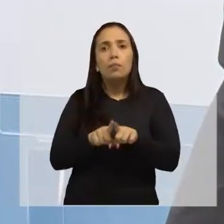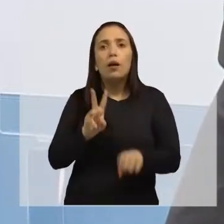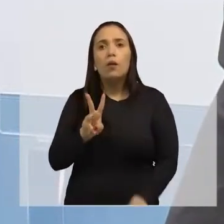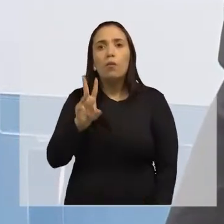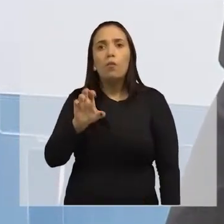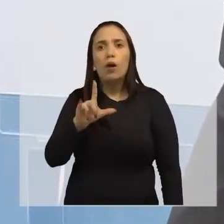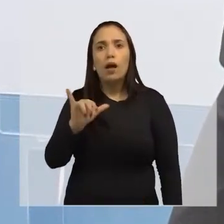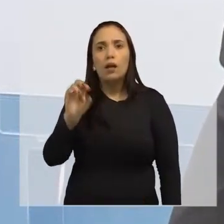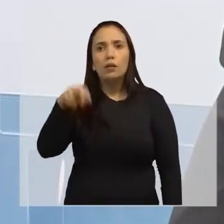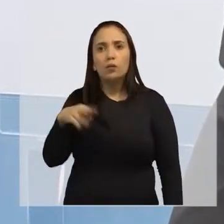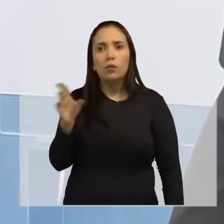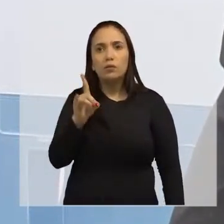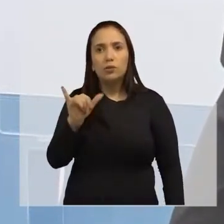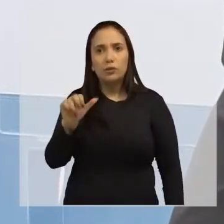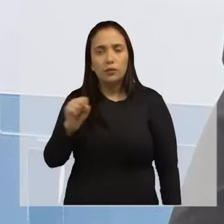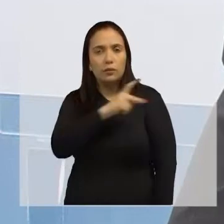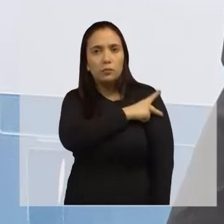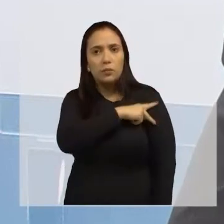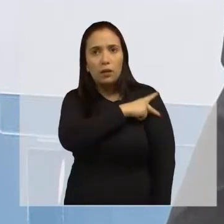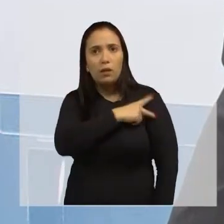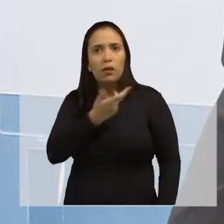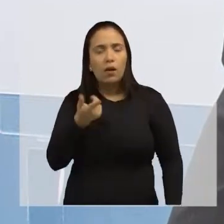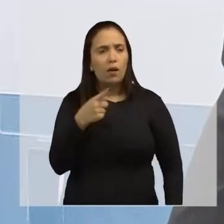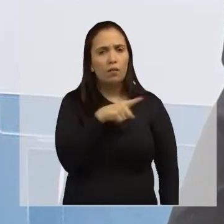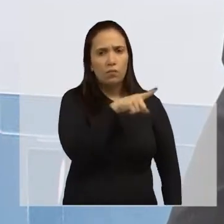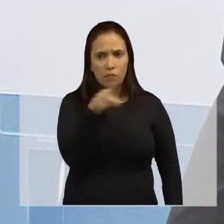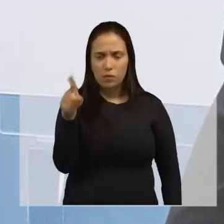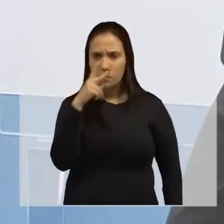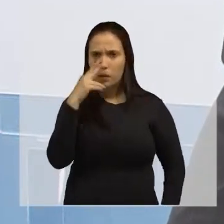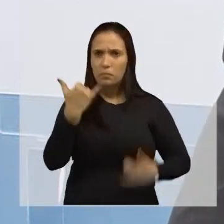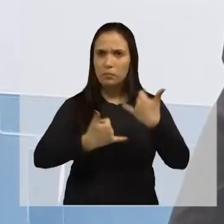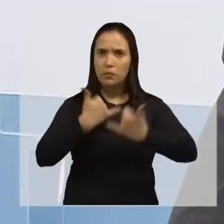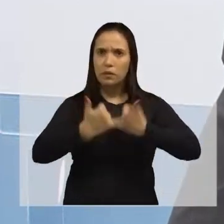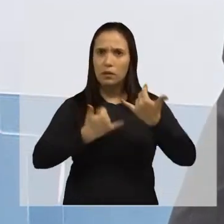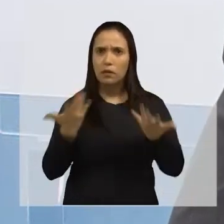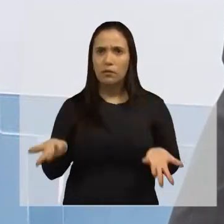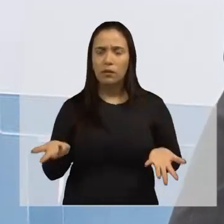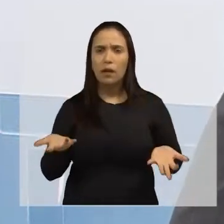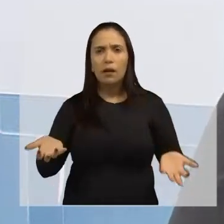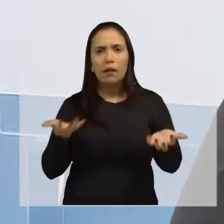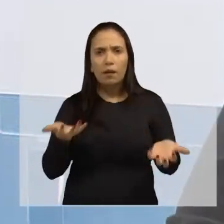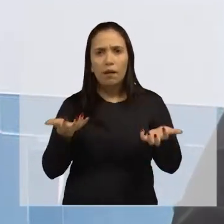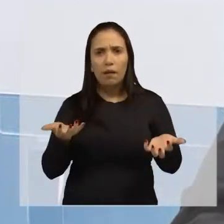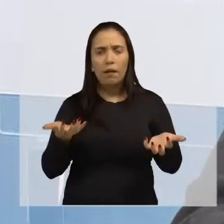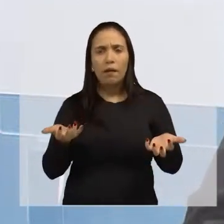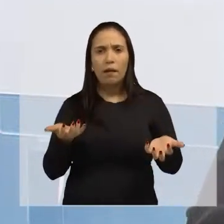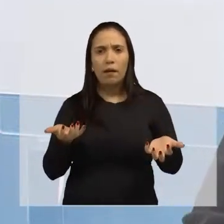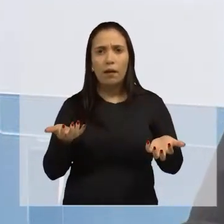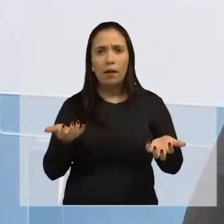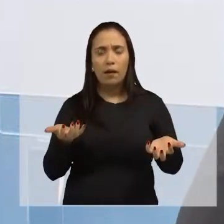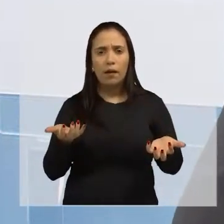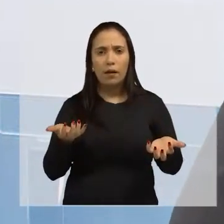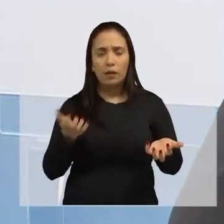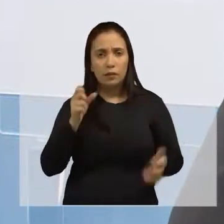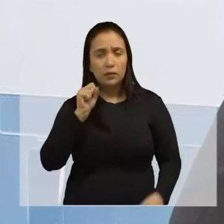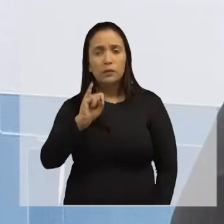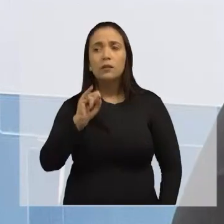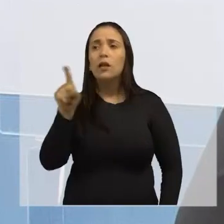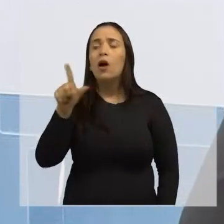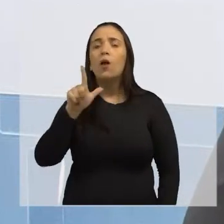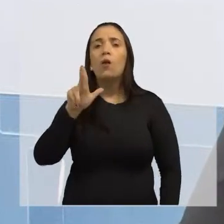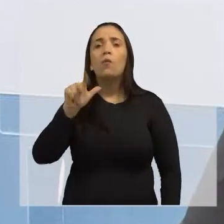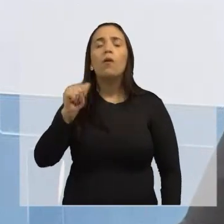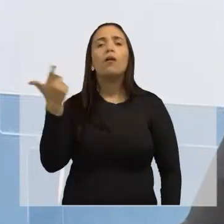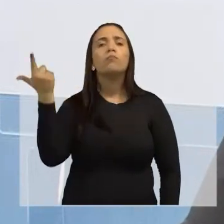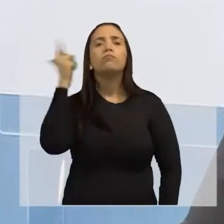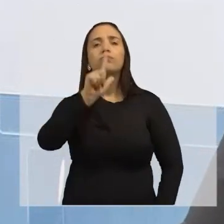no Piauí grande. E vocês estão brincando com a sigla, que faz parte, querendo manter uma candidatura, dizendo o seguinte: se Lula ganhar essa eleição, como é que